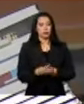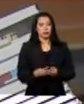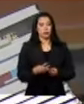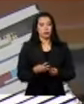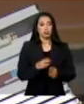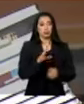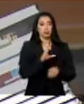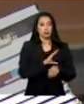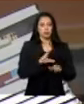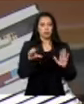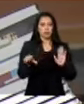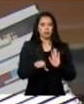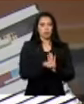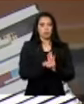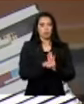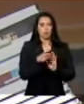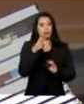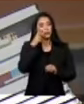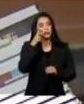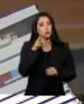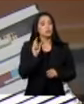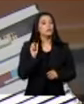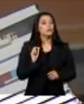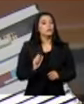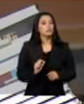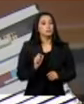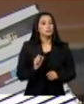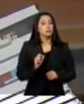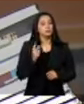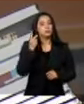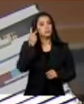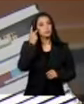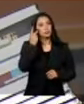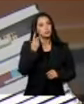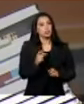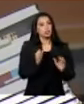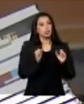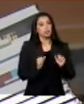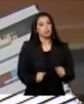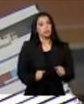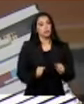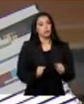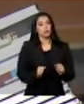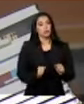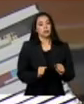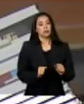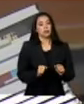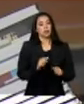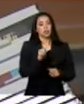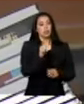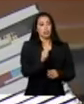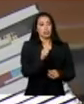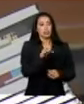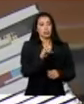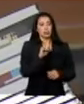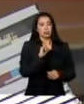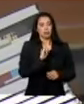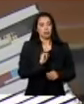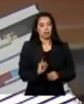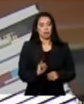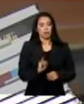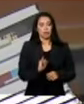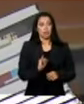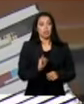Penal. Argumenta que, para o cabimento da ação declaratória de constitucionalidade,